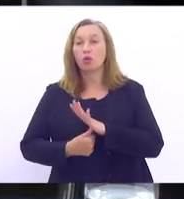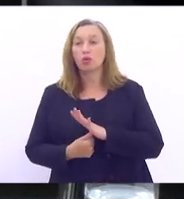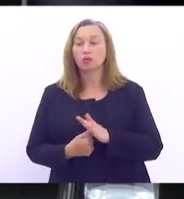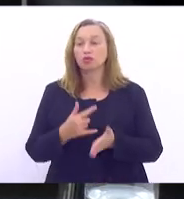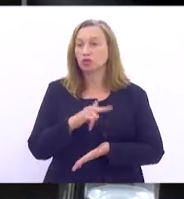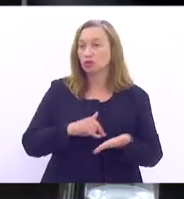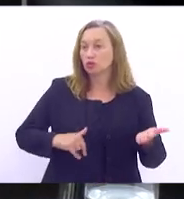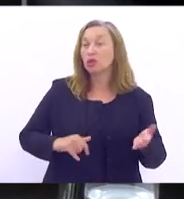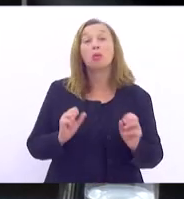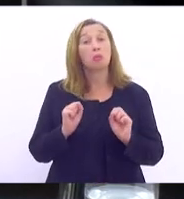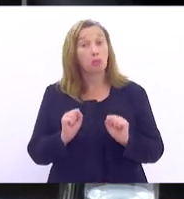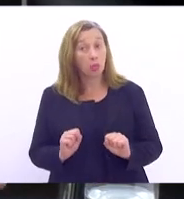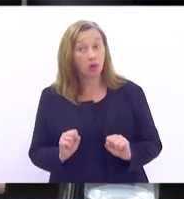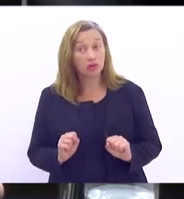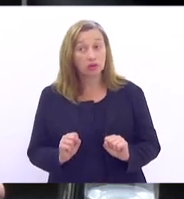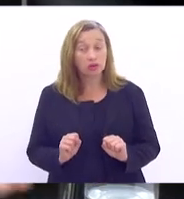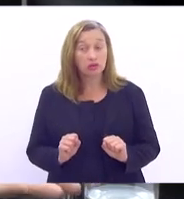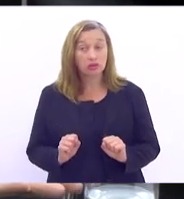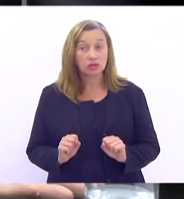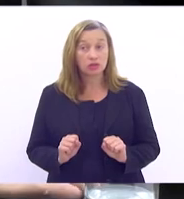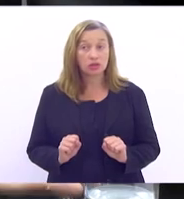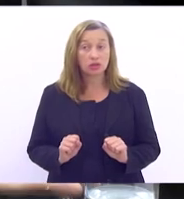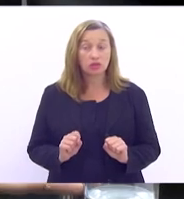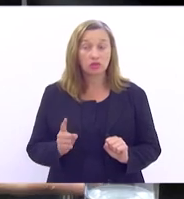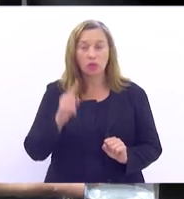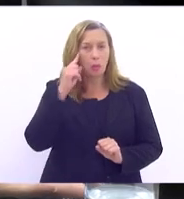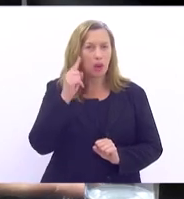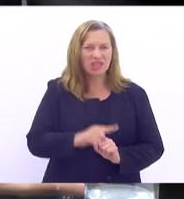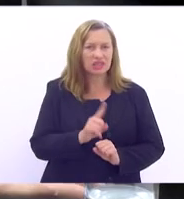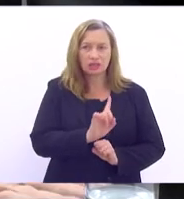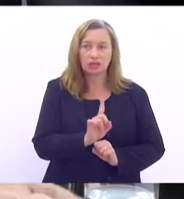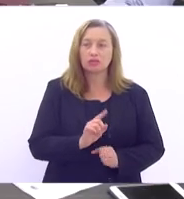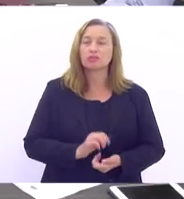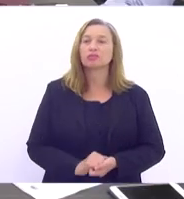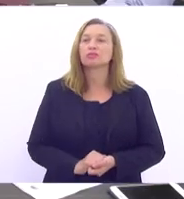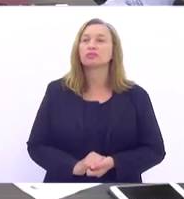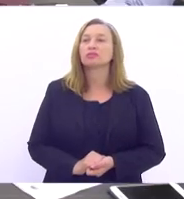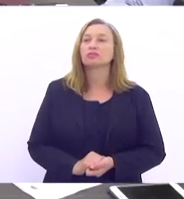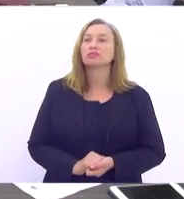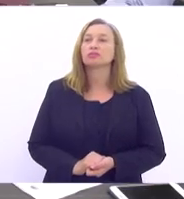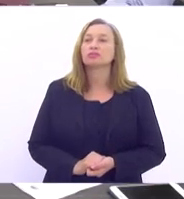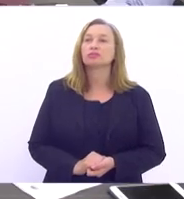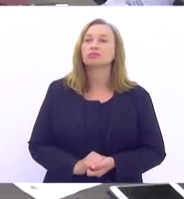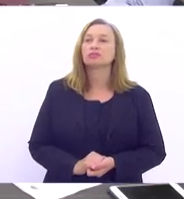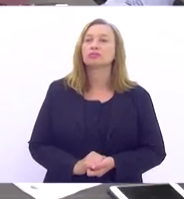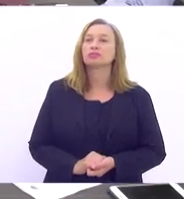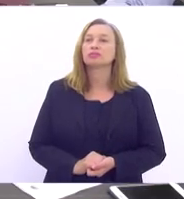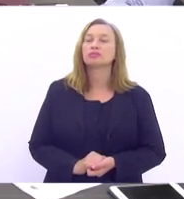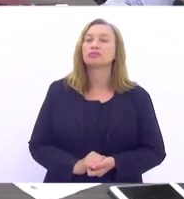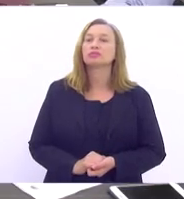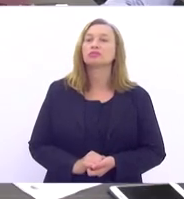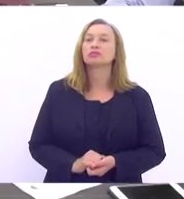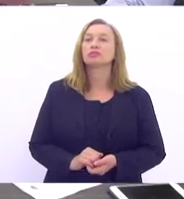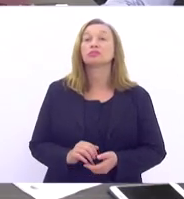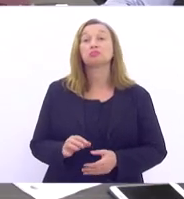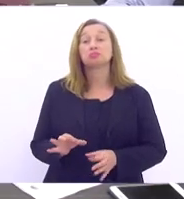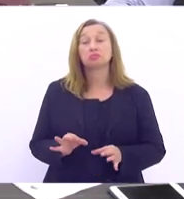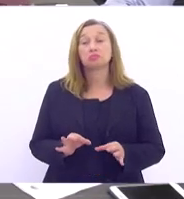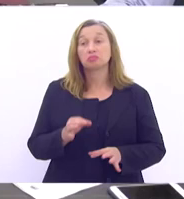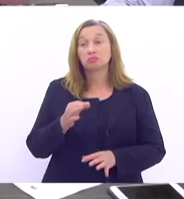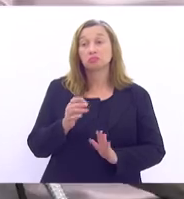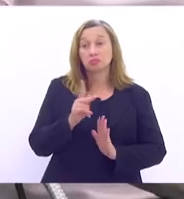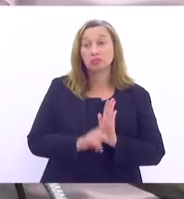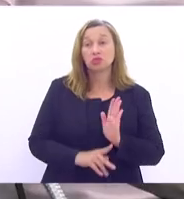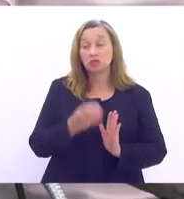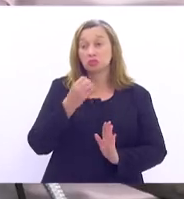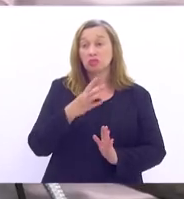documentos. Poderá. Eu não estou determinando. Conversava aqui com o deputado doutor Serginho, um projeto absolutamente meritório, que, ao meu ver, deveria